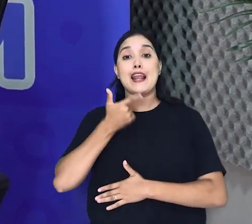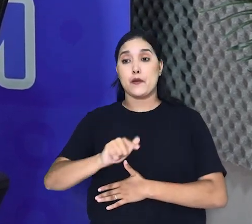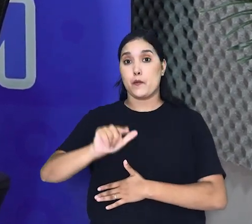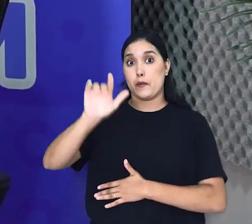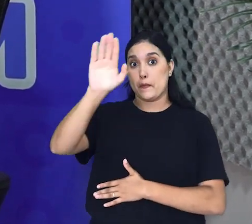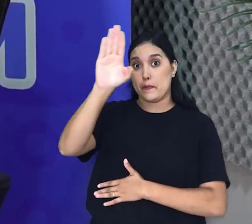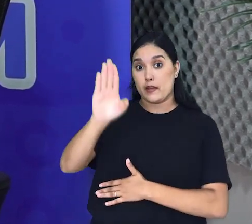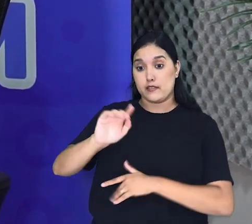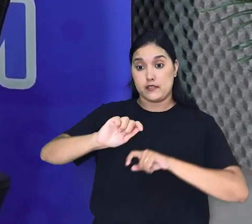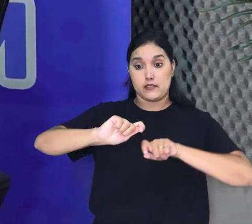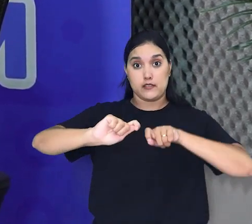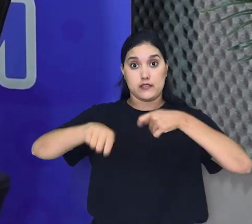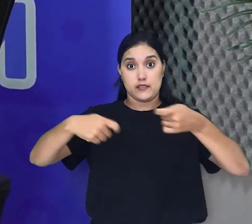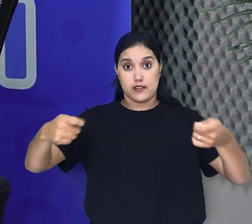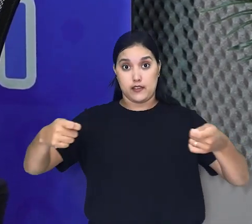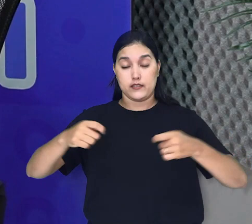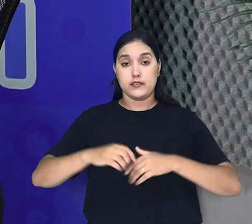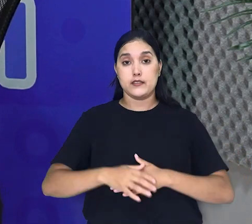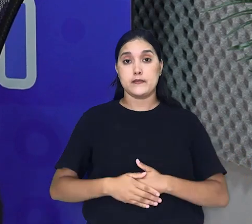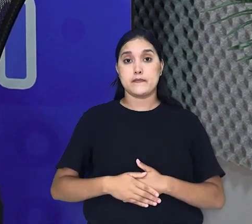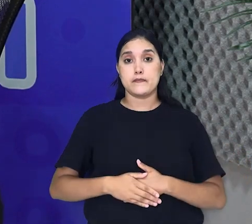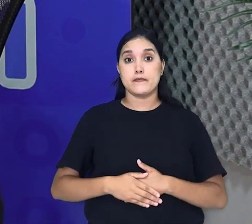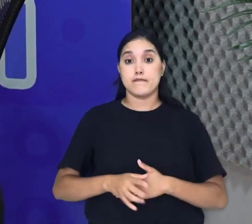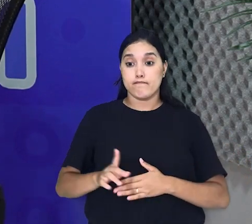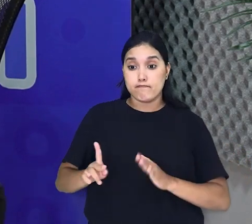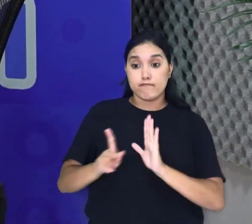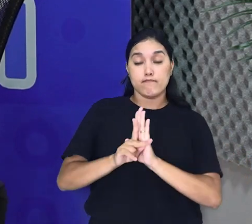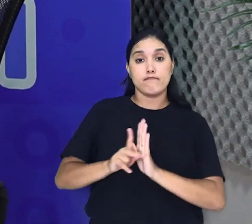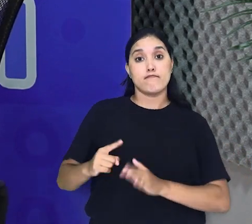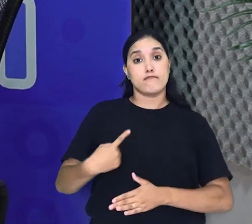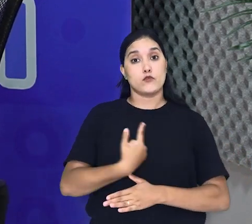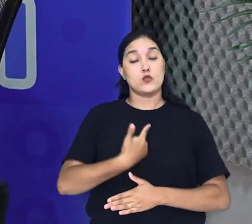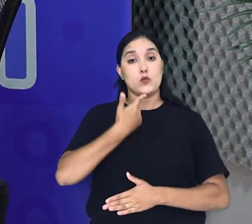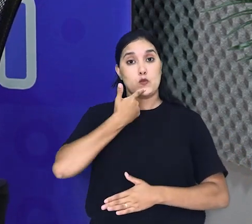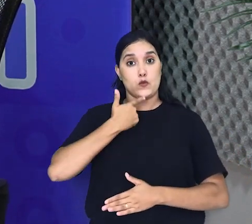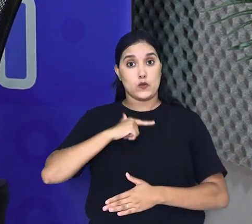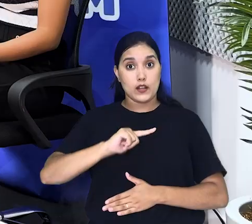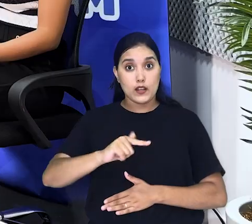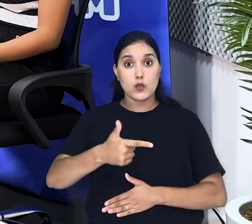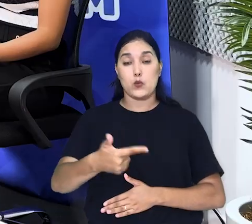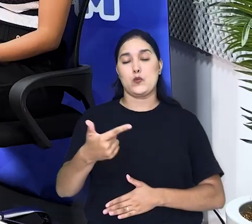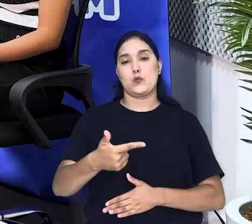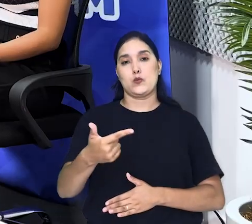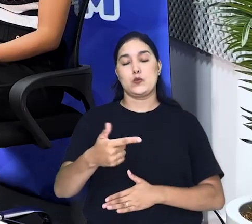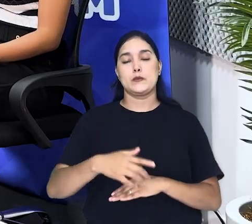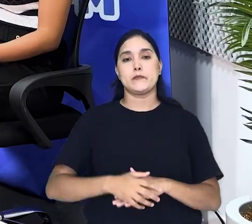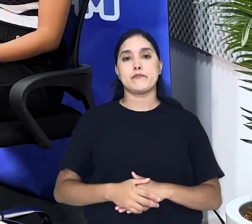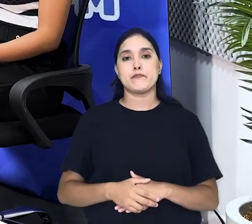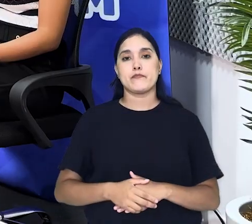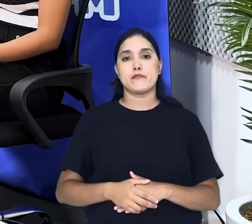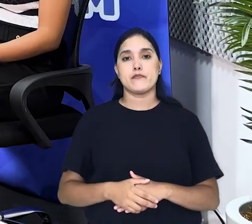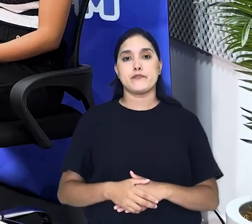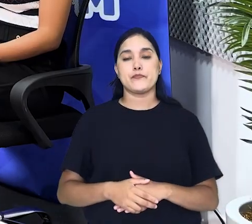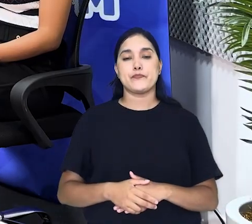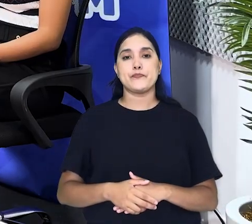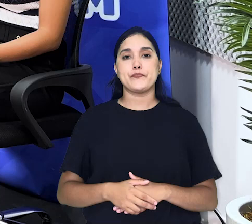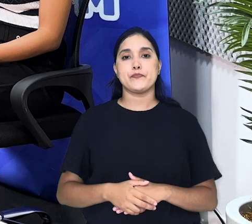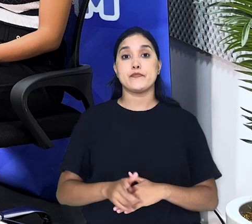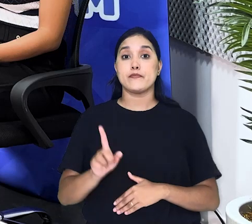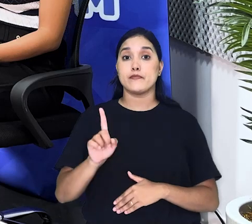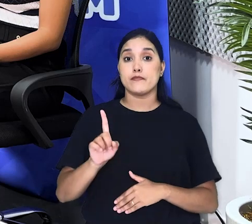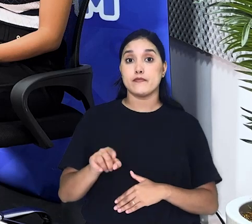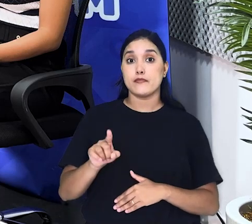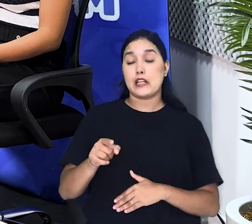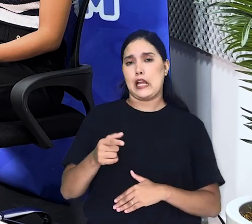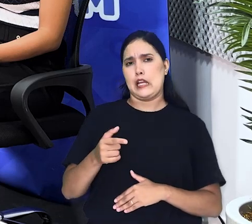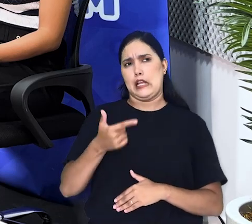de palavra, né? O que significa? Mais específico, né? Bom, é que muita gente me pergunta. E também que muita gente fala, como é que tu